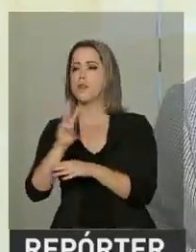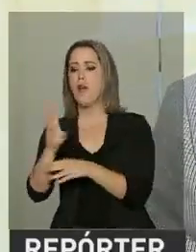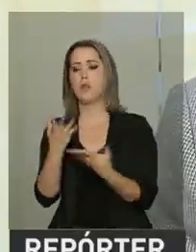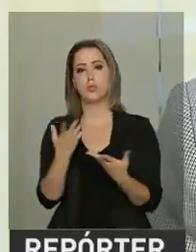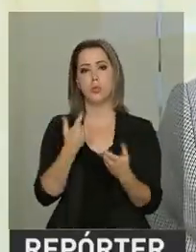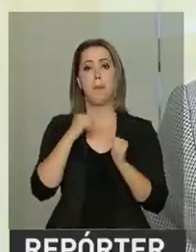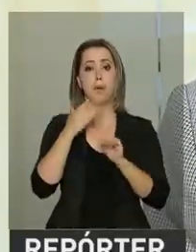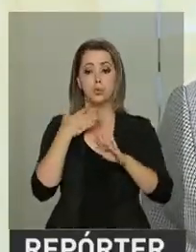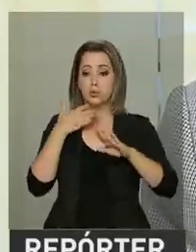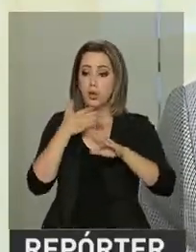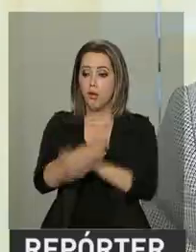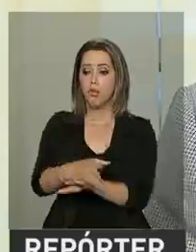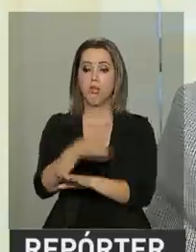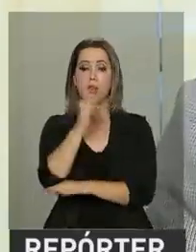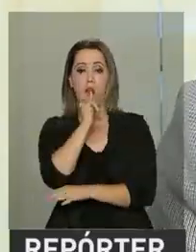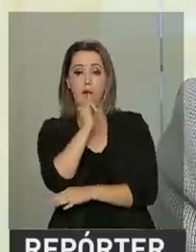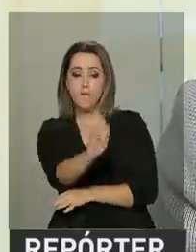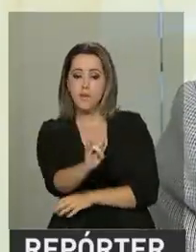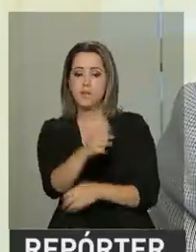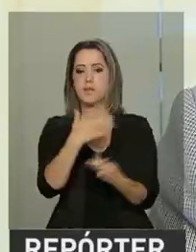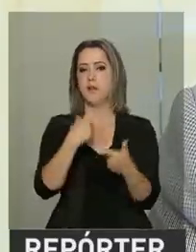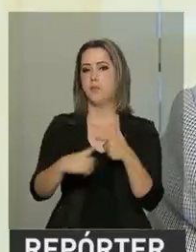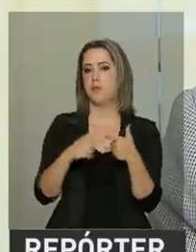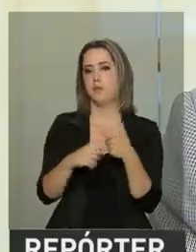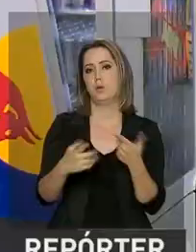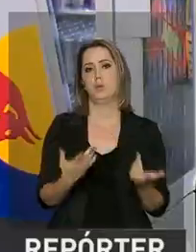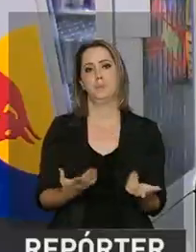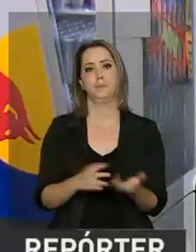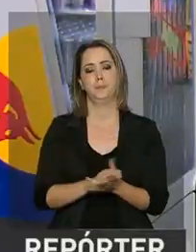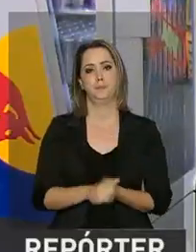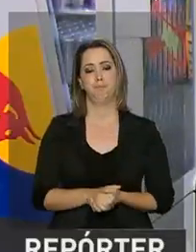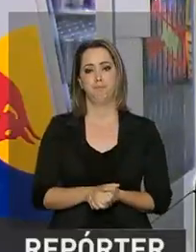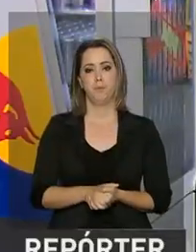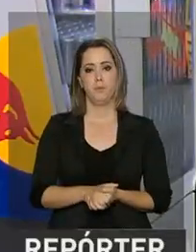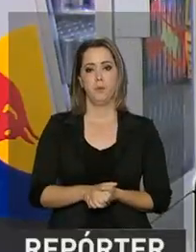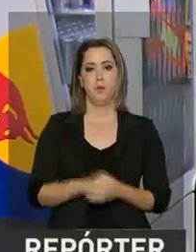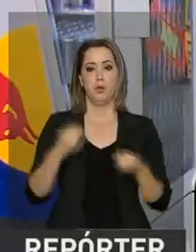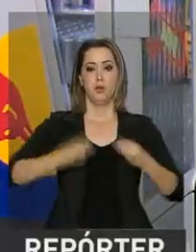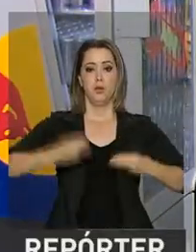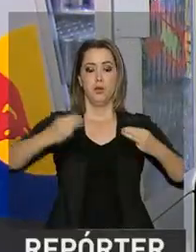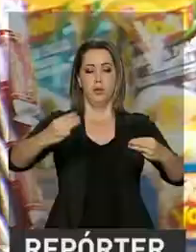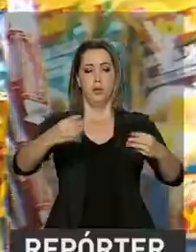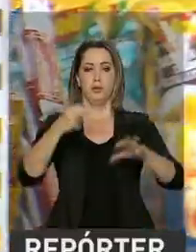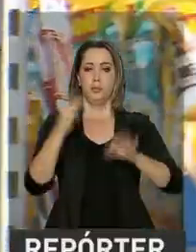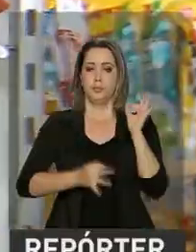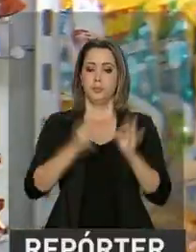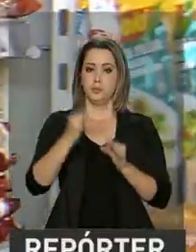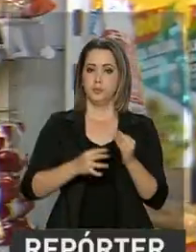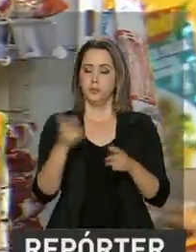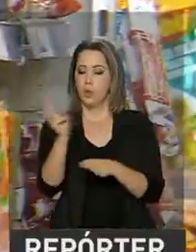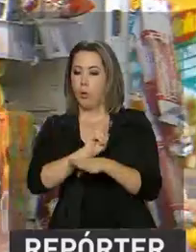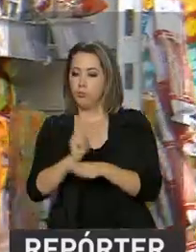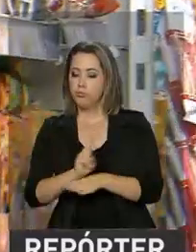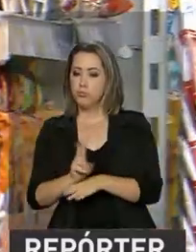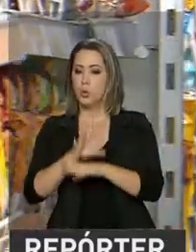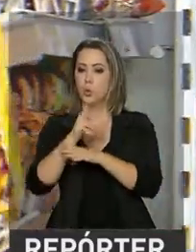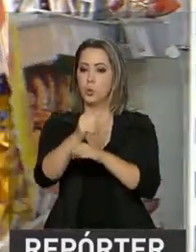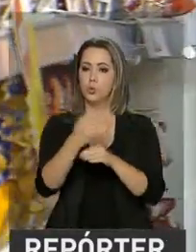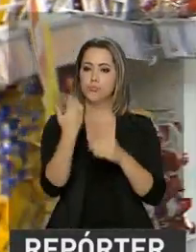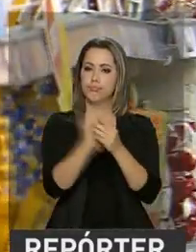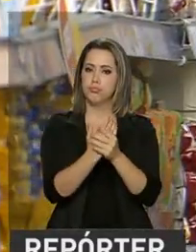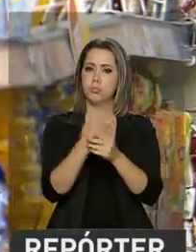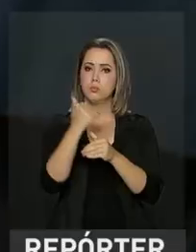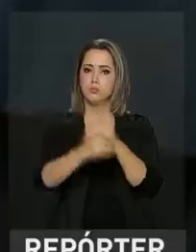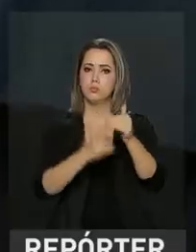acessar facilmente a empresa para resolver aquele problema. O Ministério da Justiça monitora e acompanha todos os processos